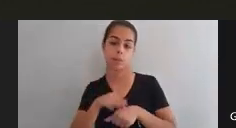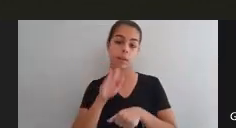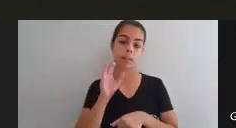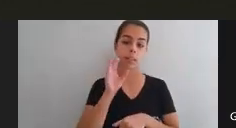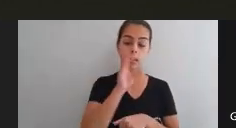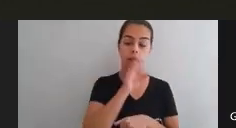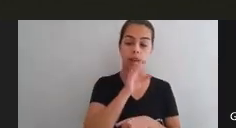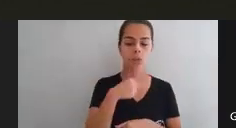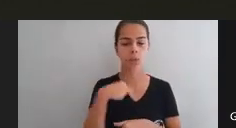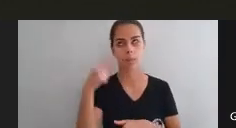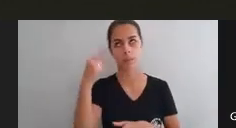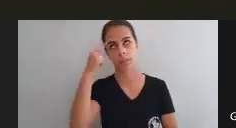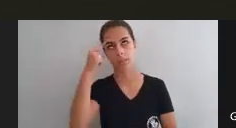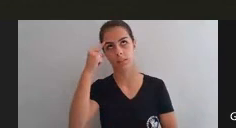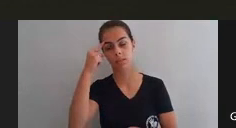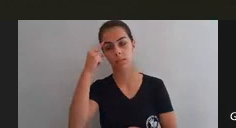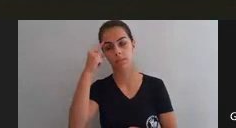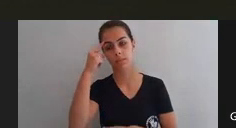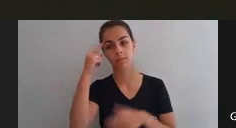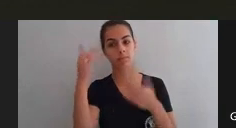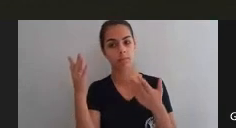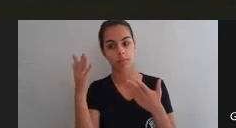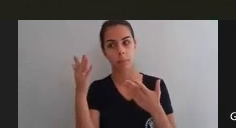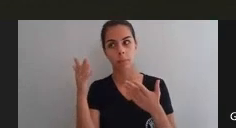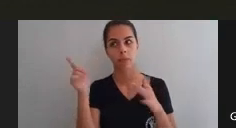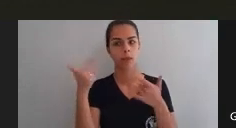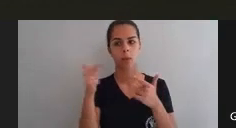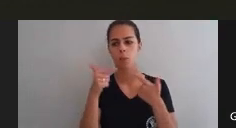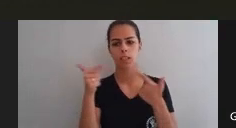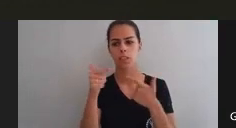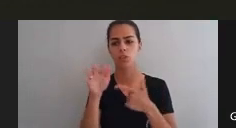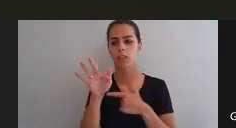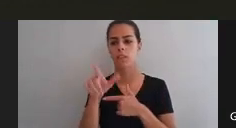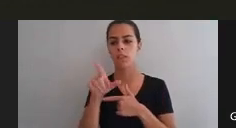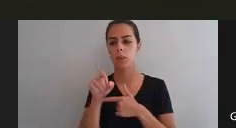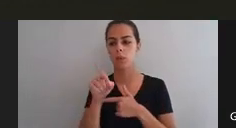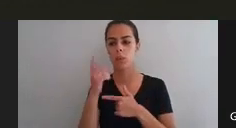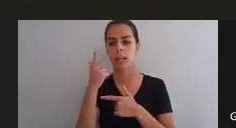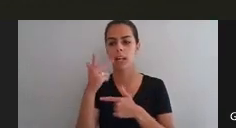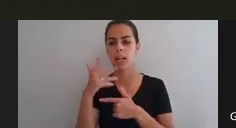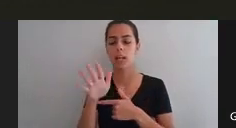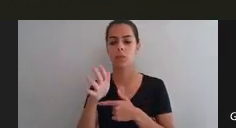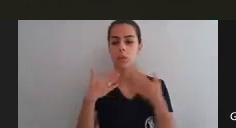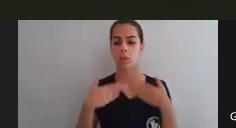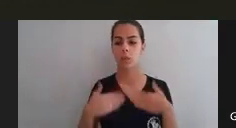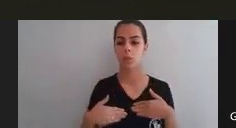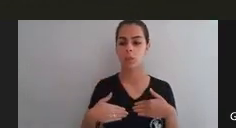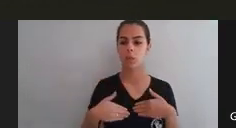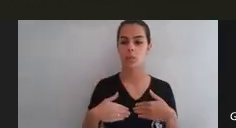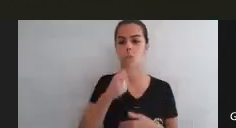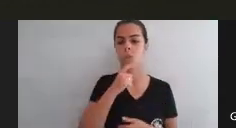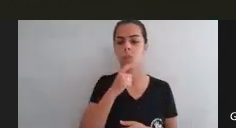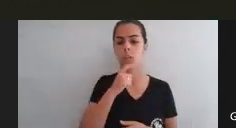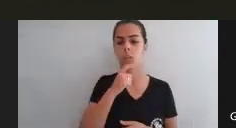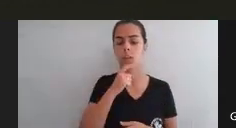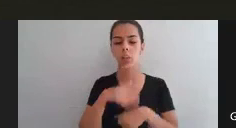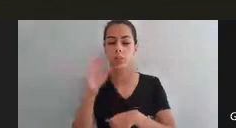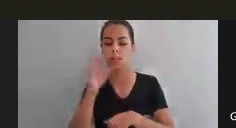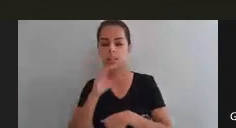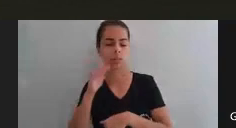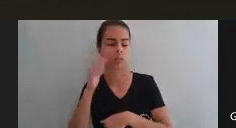eu pensei, não existe fluxo natural, existe de calor de um corpo mais frio para o mais quente?